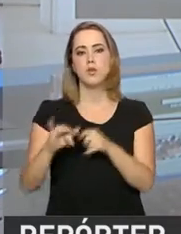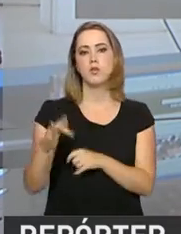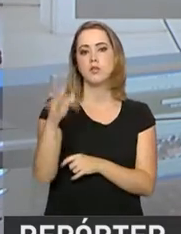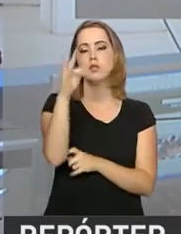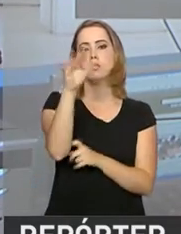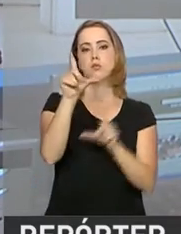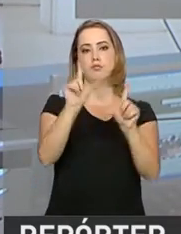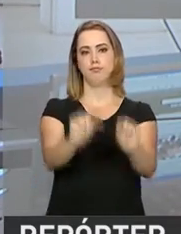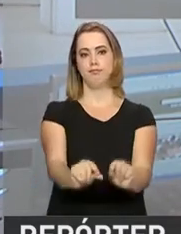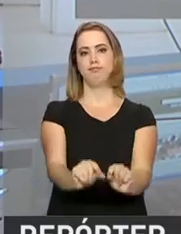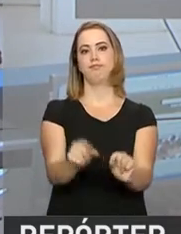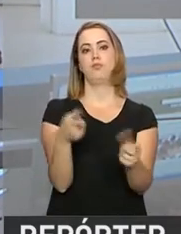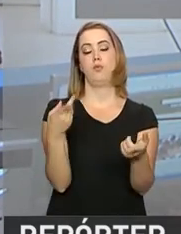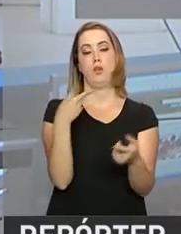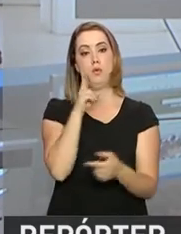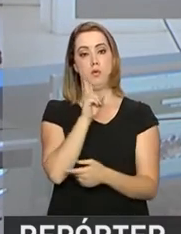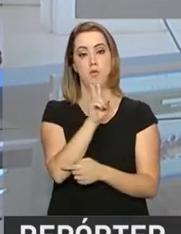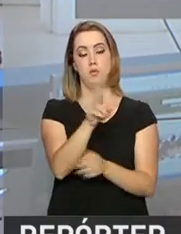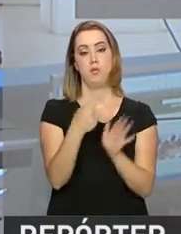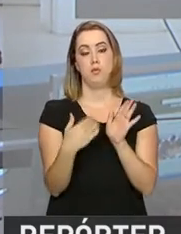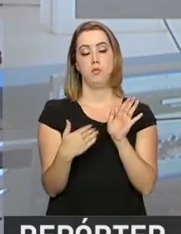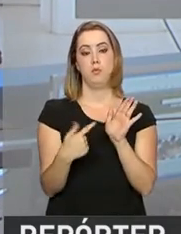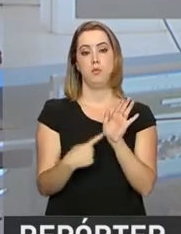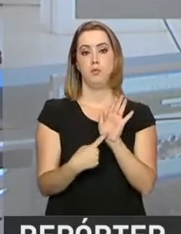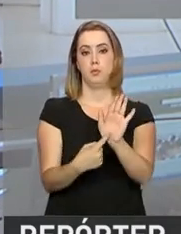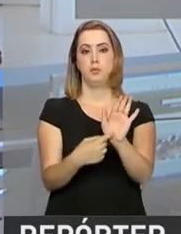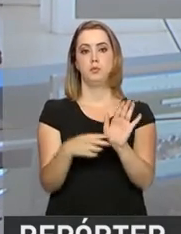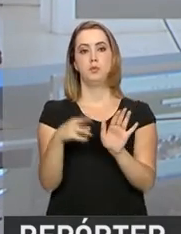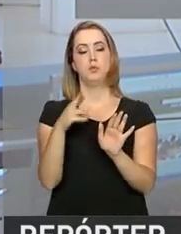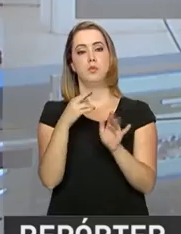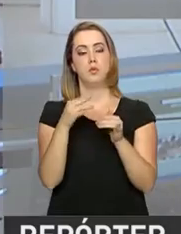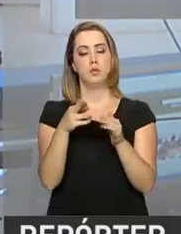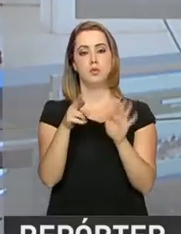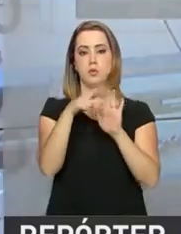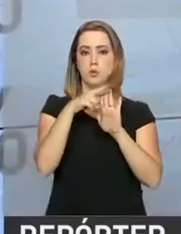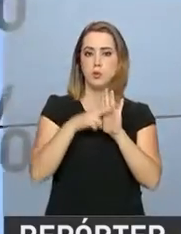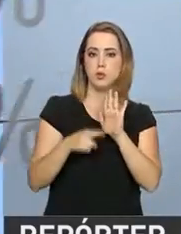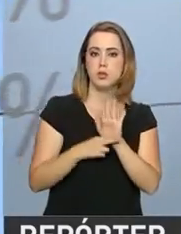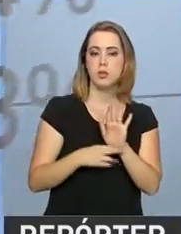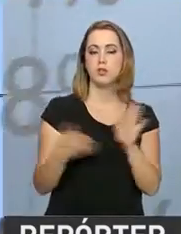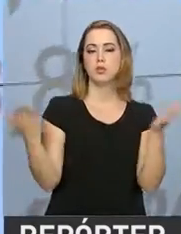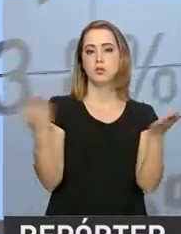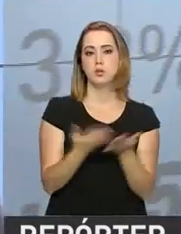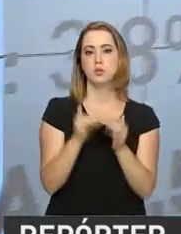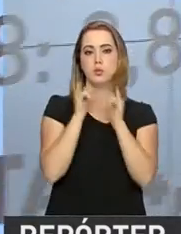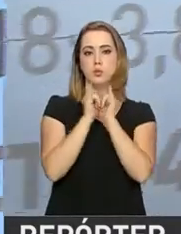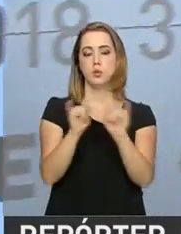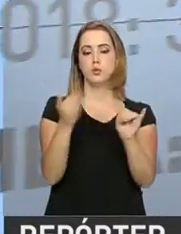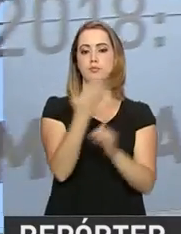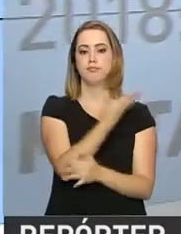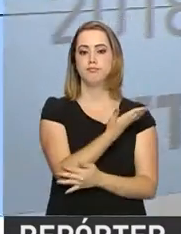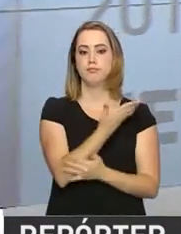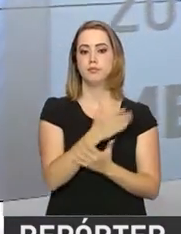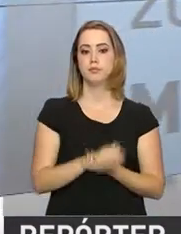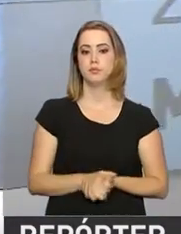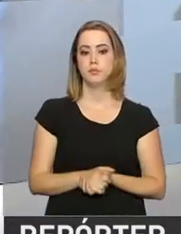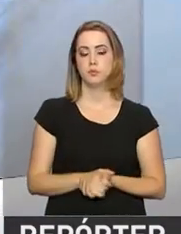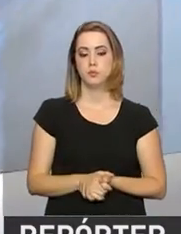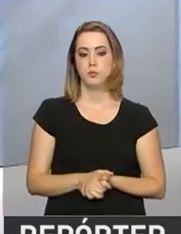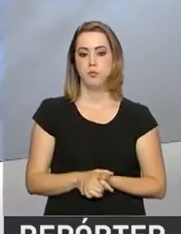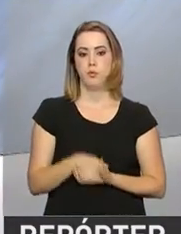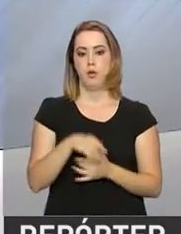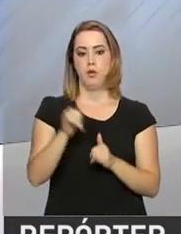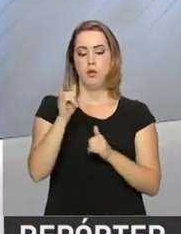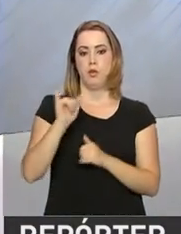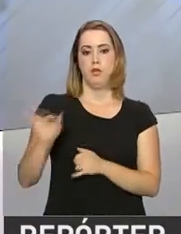próximos 2 anos. É o que mostra um relatório trimestral divulgado hoje pela instituição. Vamos ver os números aqui no nosso telão. A projeção da